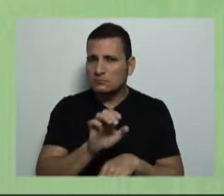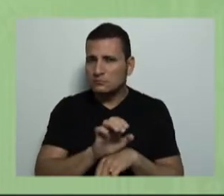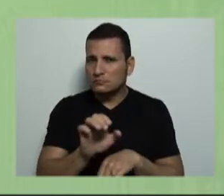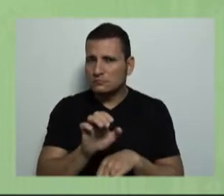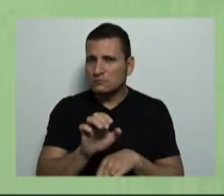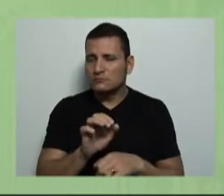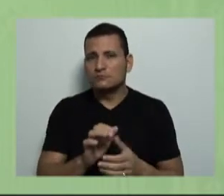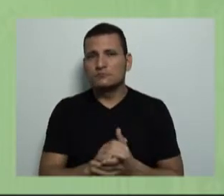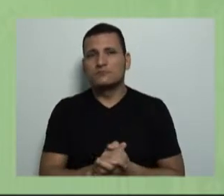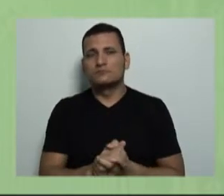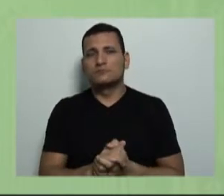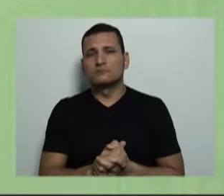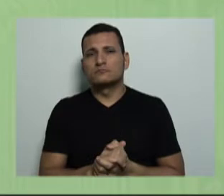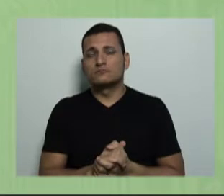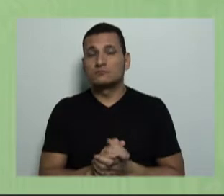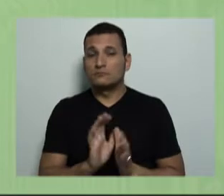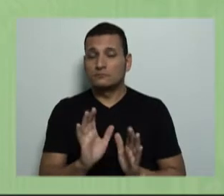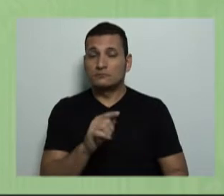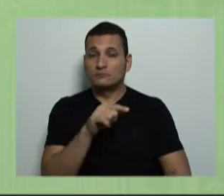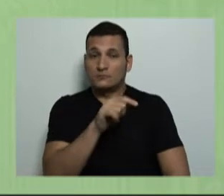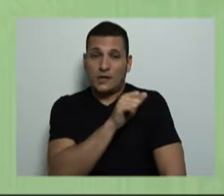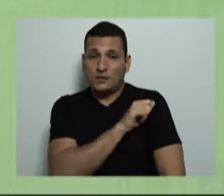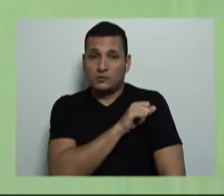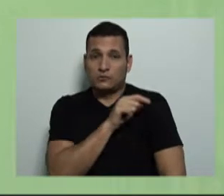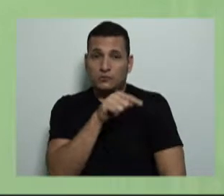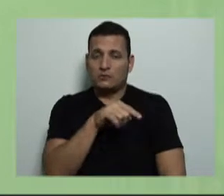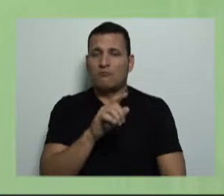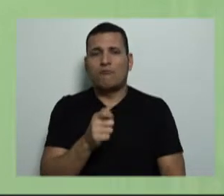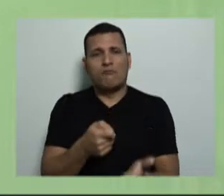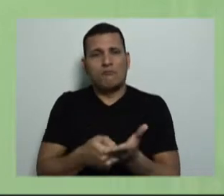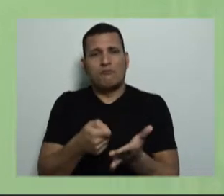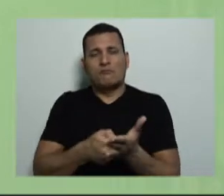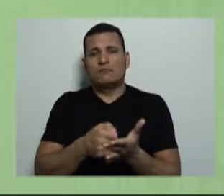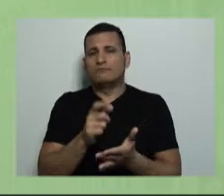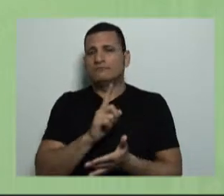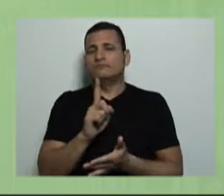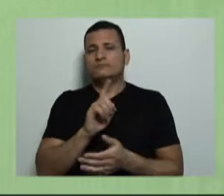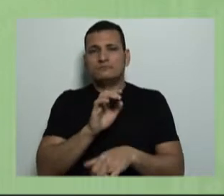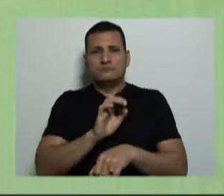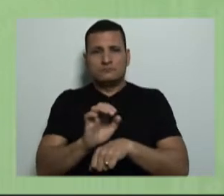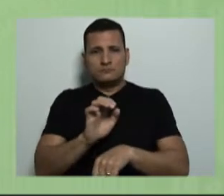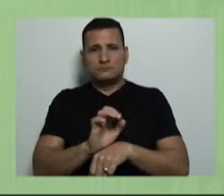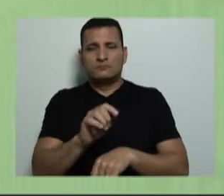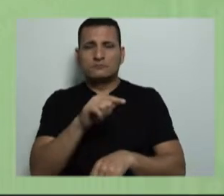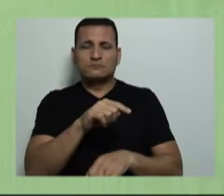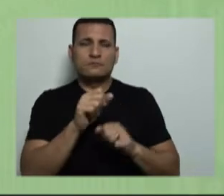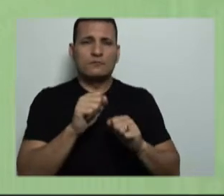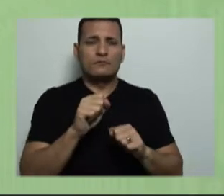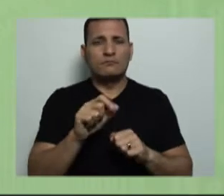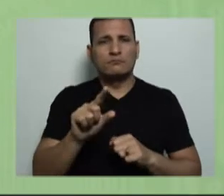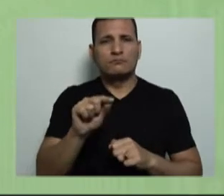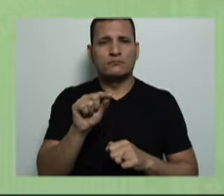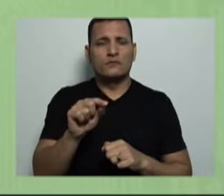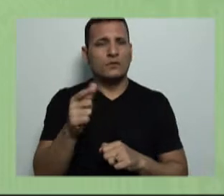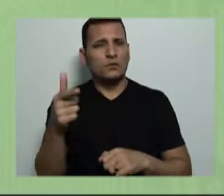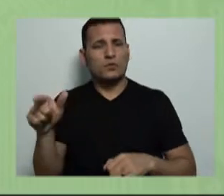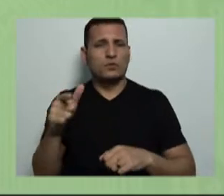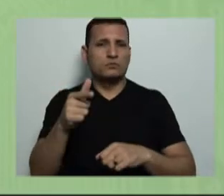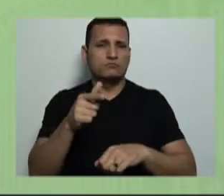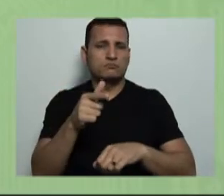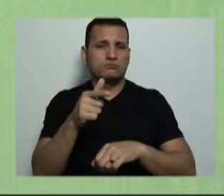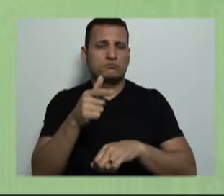O estudante não será obrigado a fazer o estágio. O educando poderá optar por outras formas de práticas